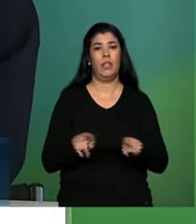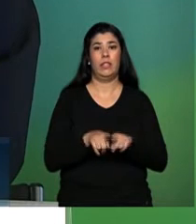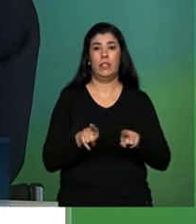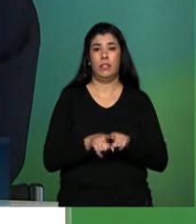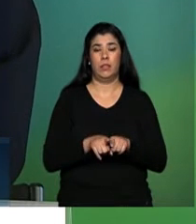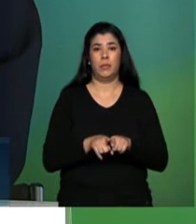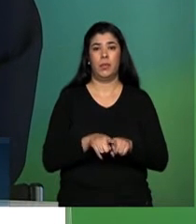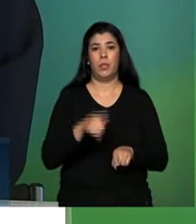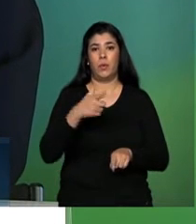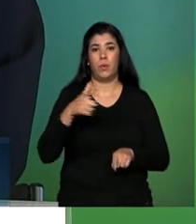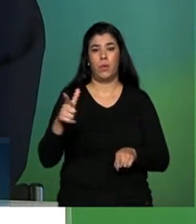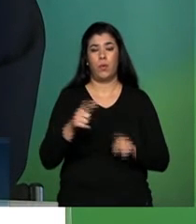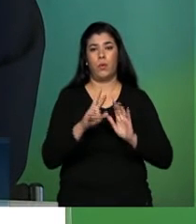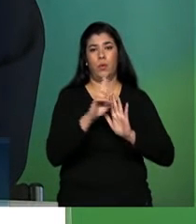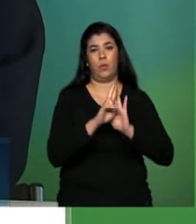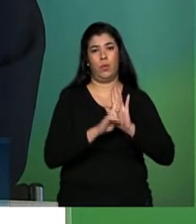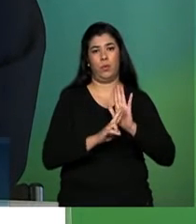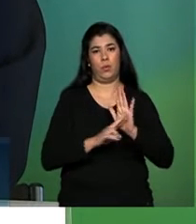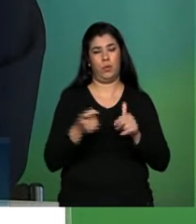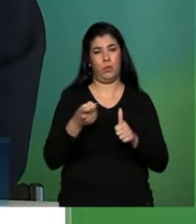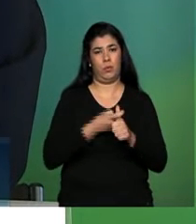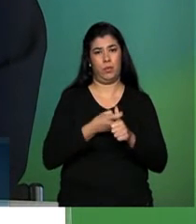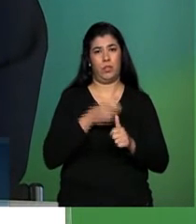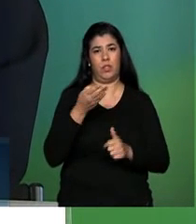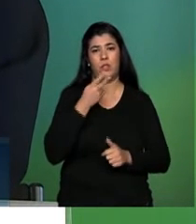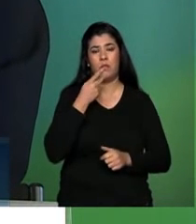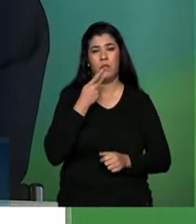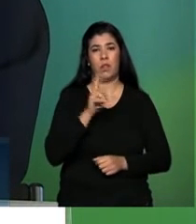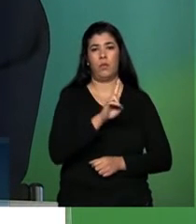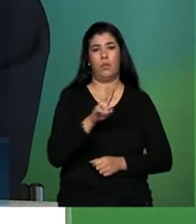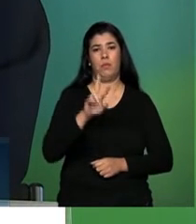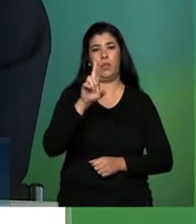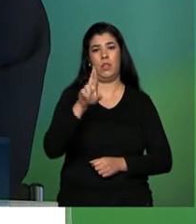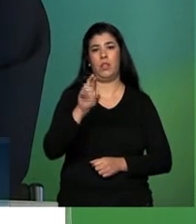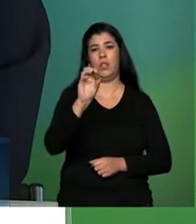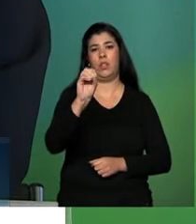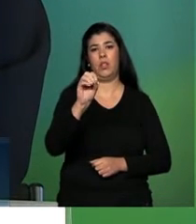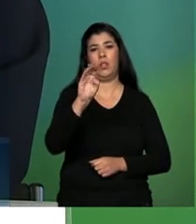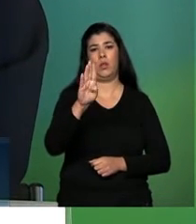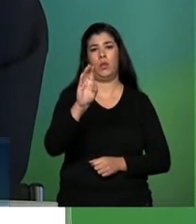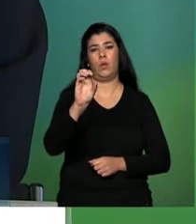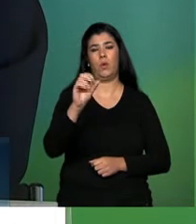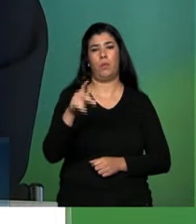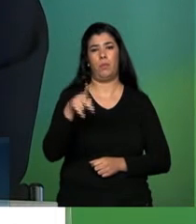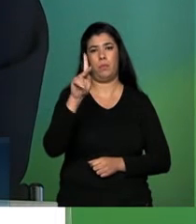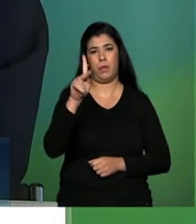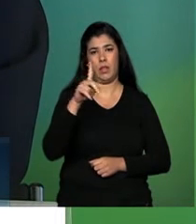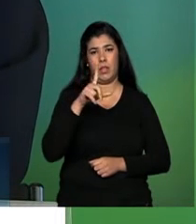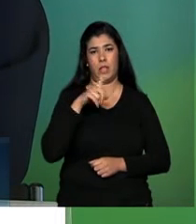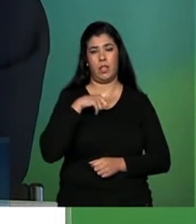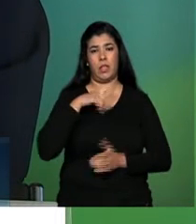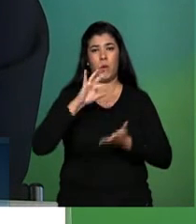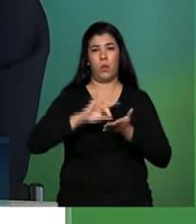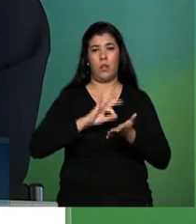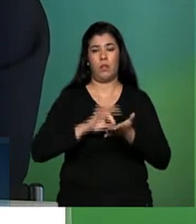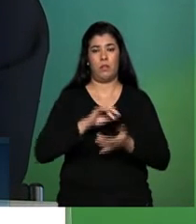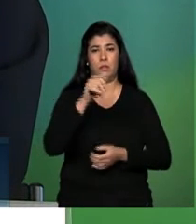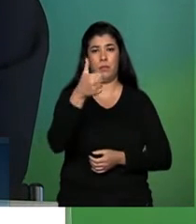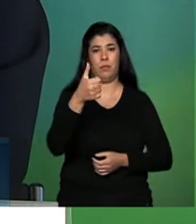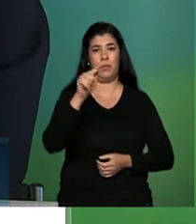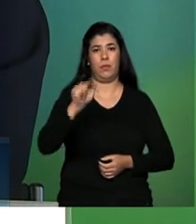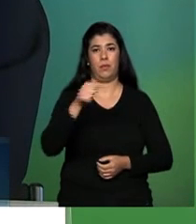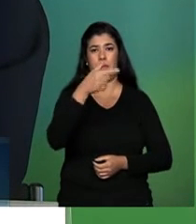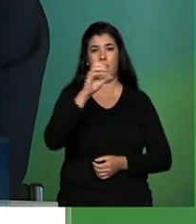sendo aperfeiçoados. O drawback, que é um regime que abriga 1.700 empresas, e que tem um